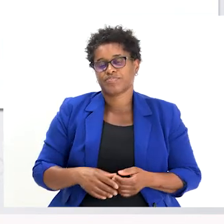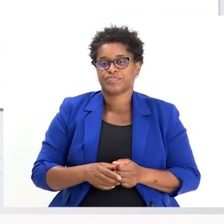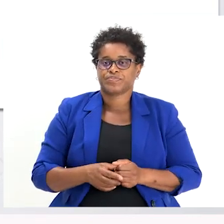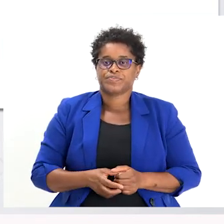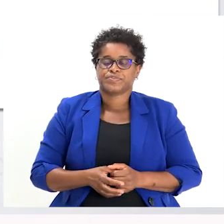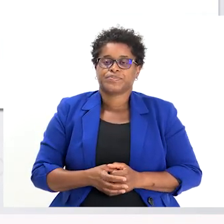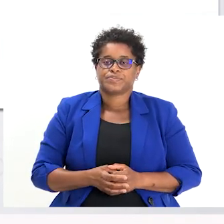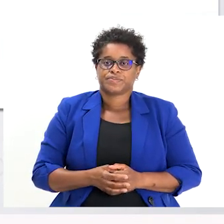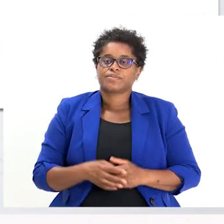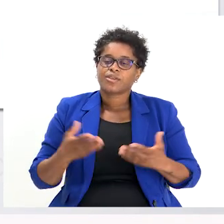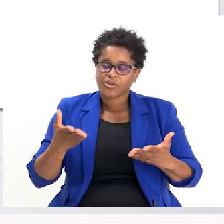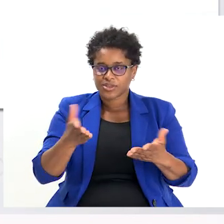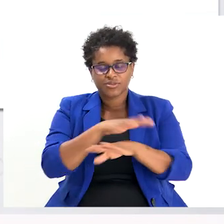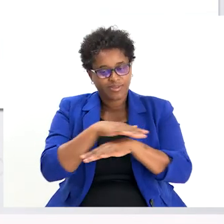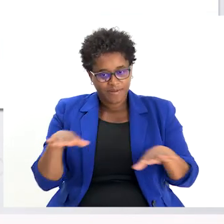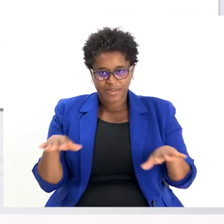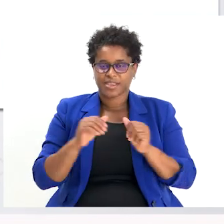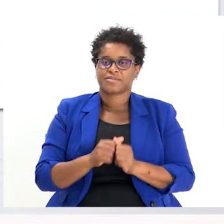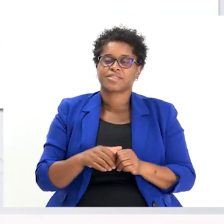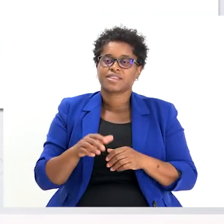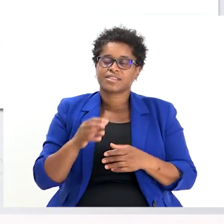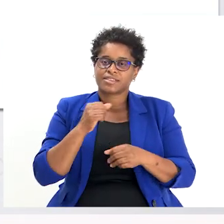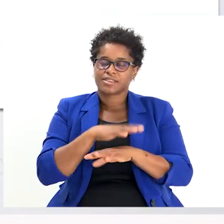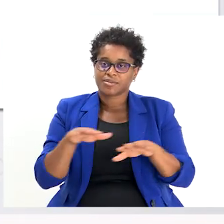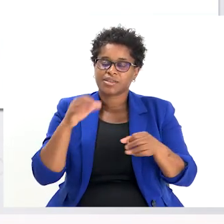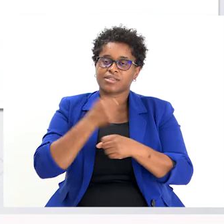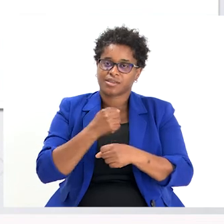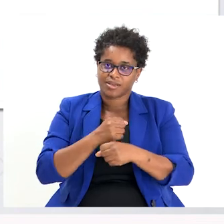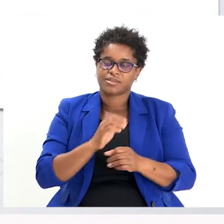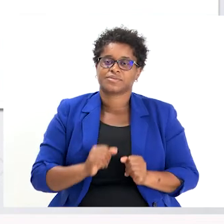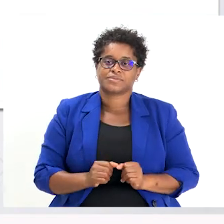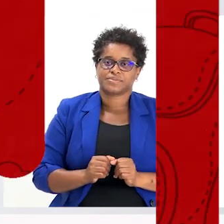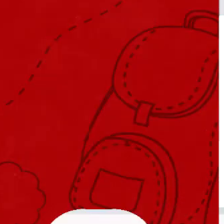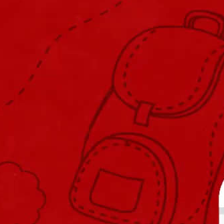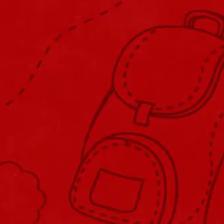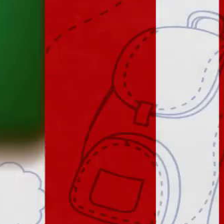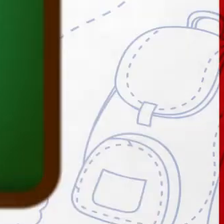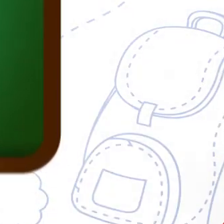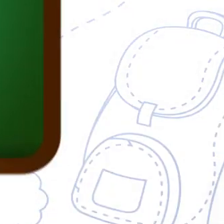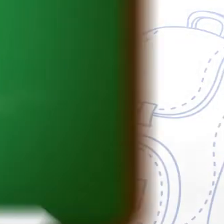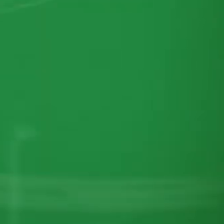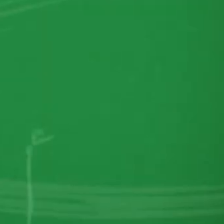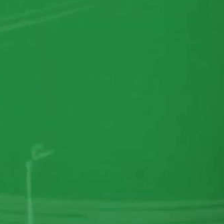Substituibilidade. Com isto, terminarmos de fazer os exercícios.